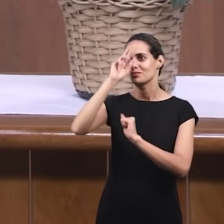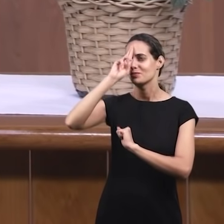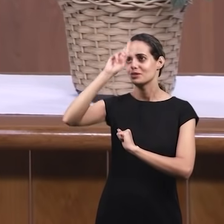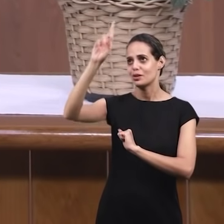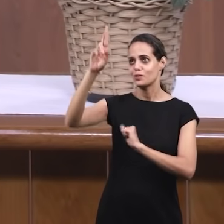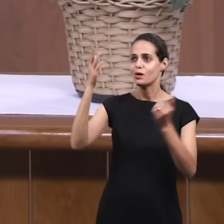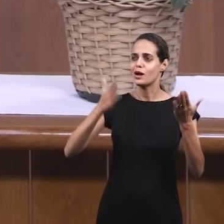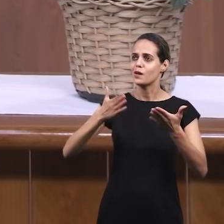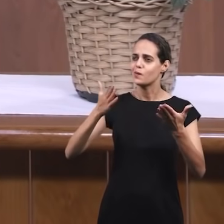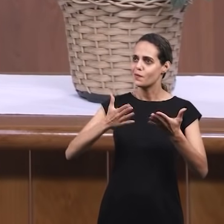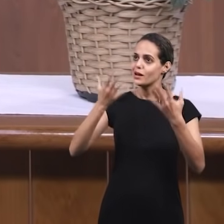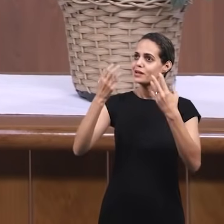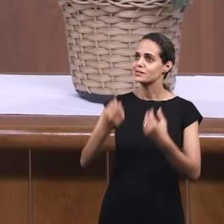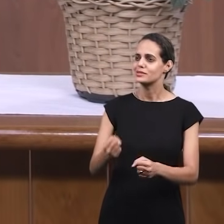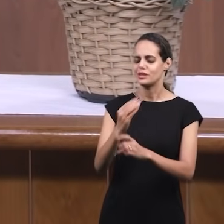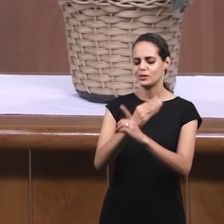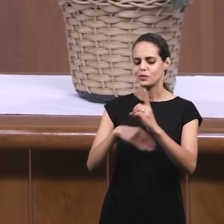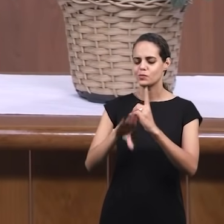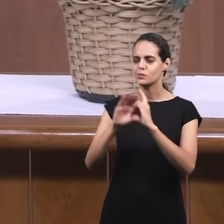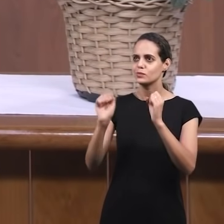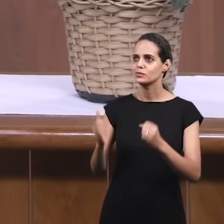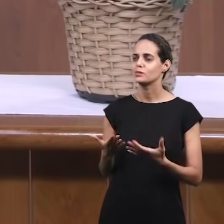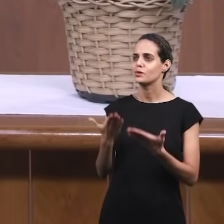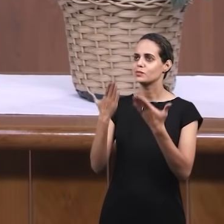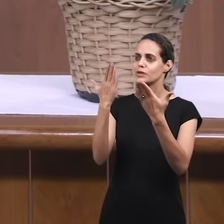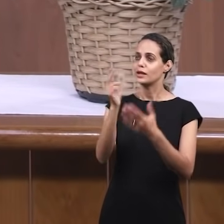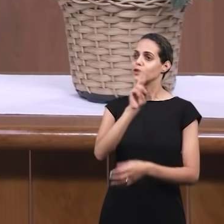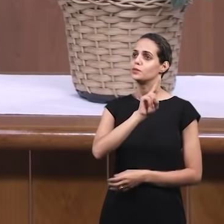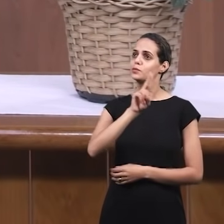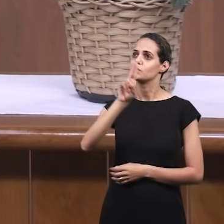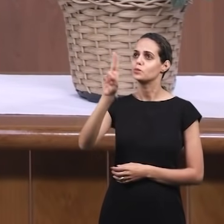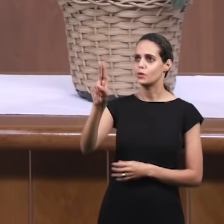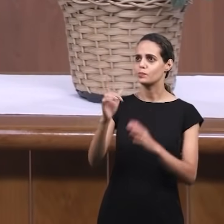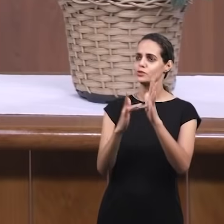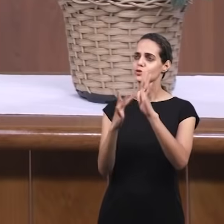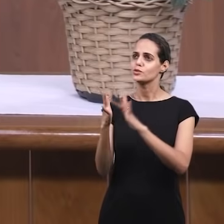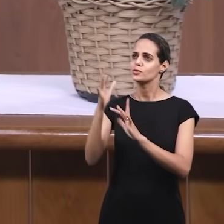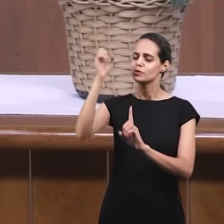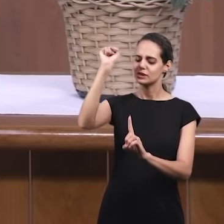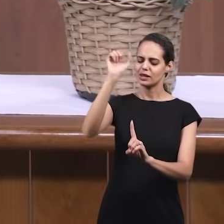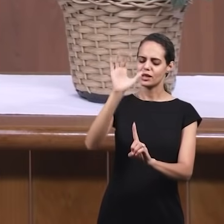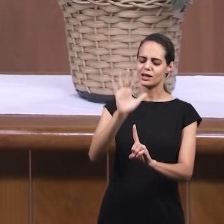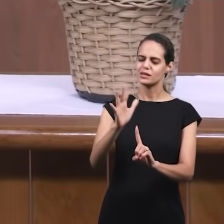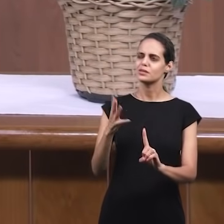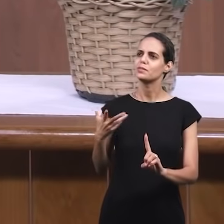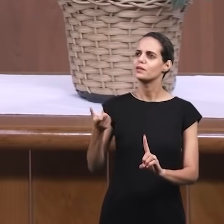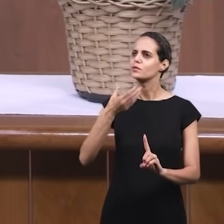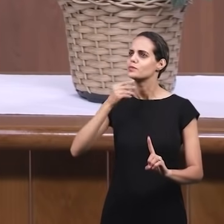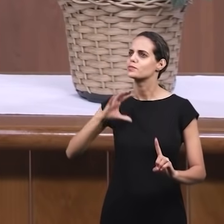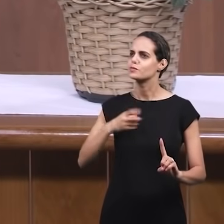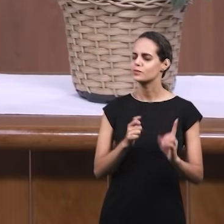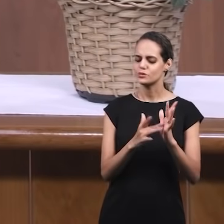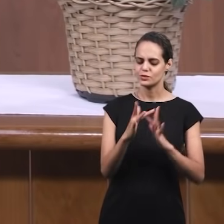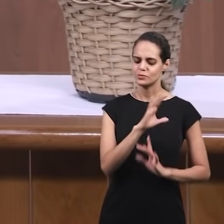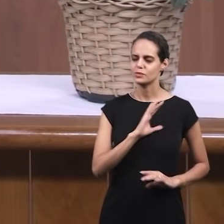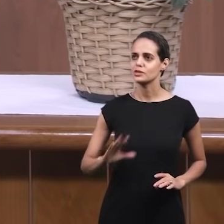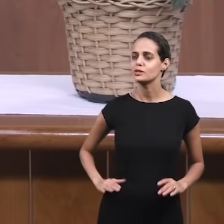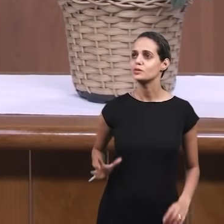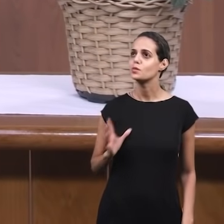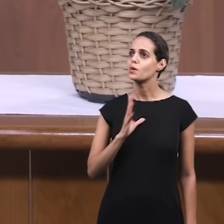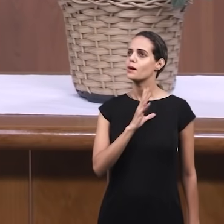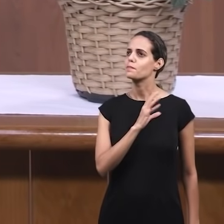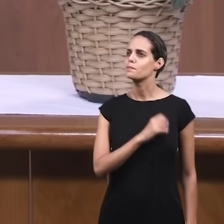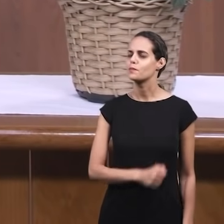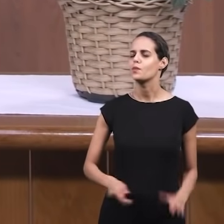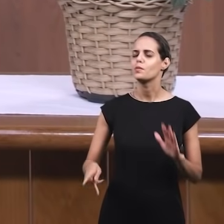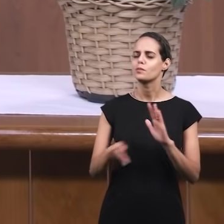contigo. Senhor, agora pedimos, recebe no Teu altar este culto, em Teu nome dizemos, que a graça maravilhosa do Senhor e Salvador Jesus Cristo, o amor